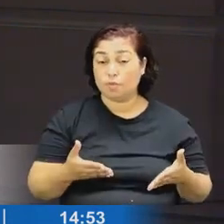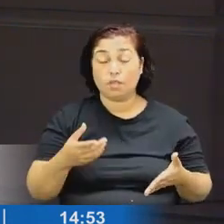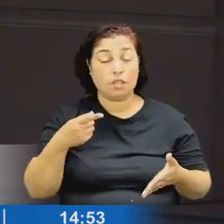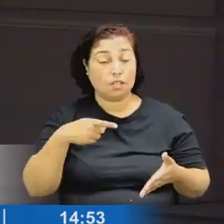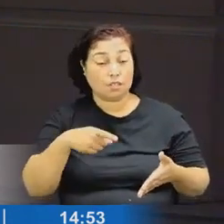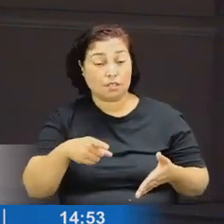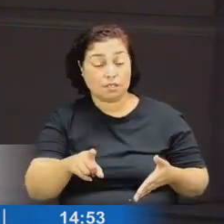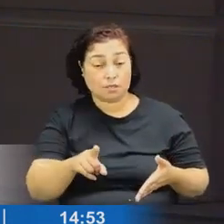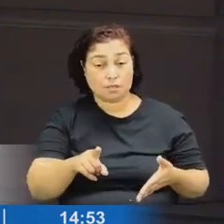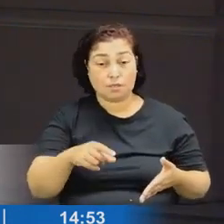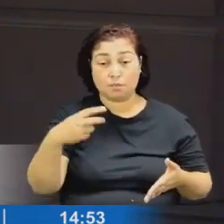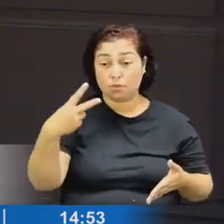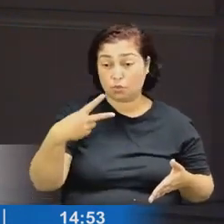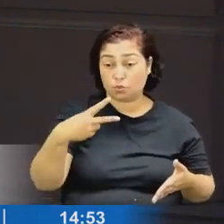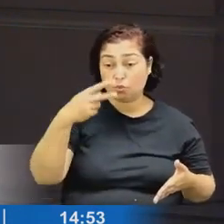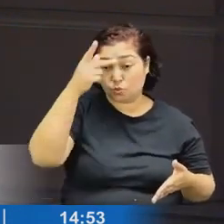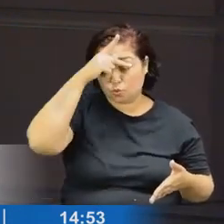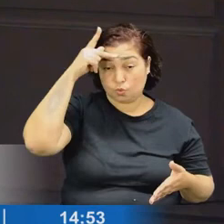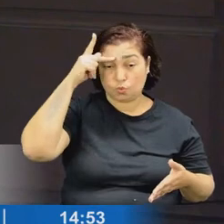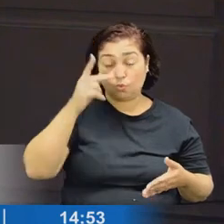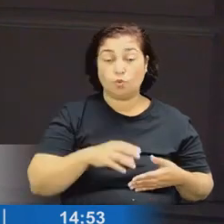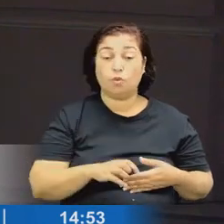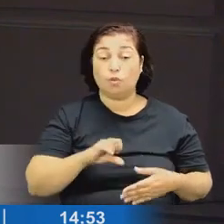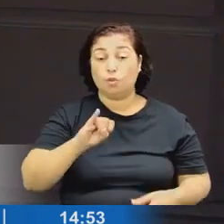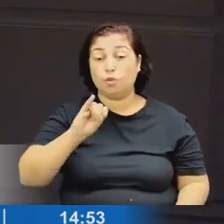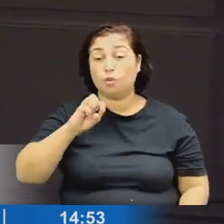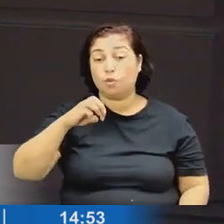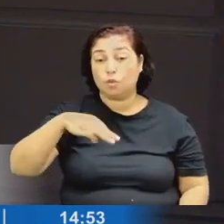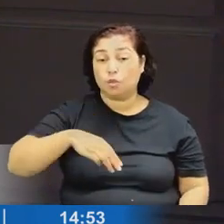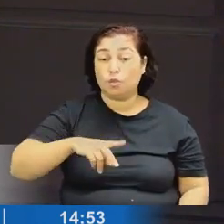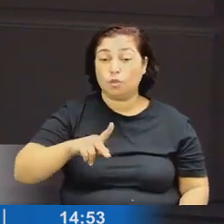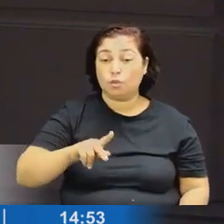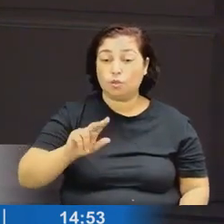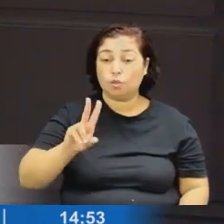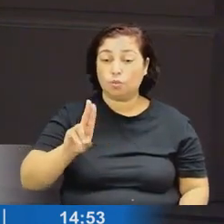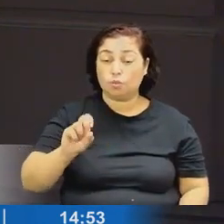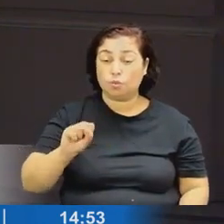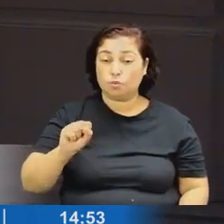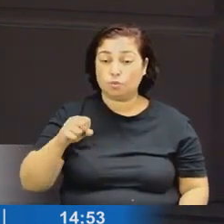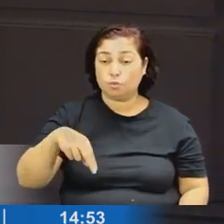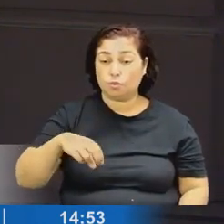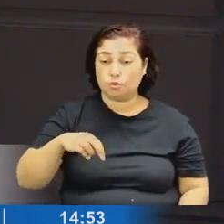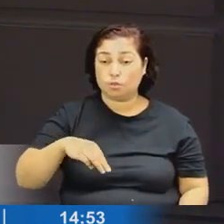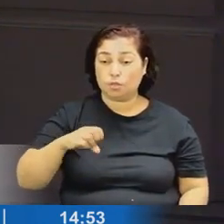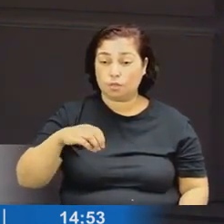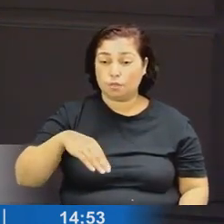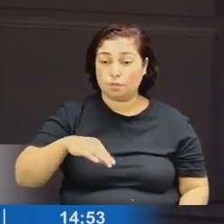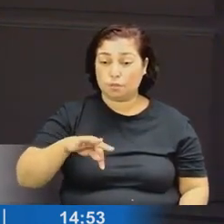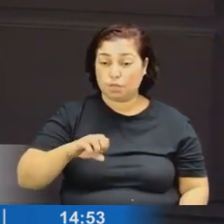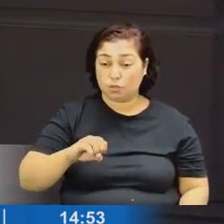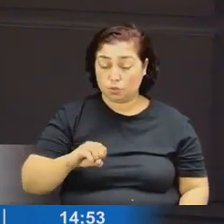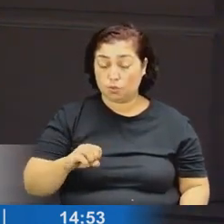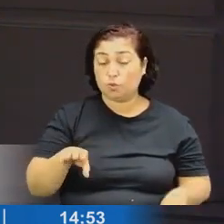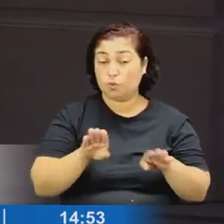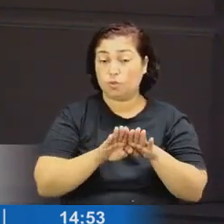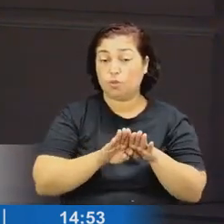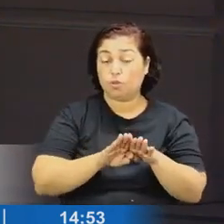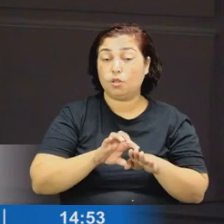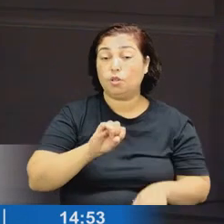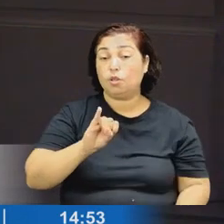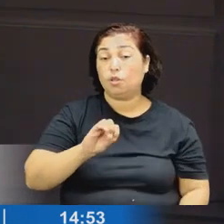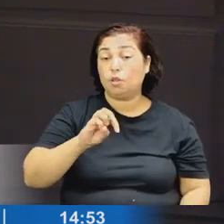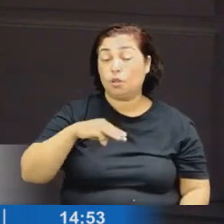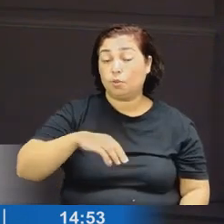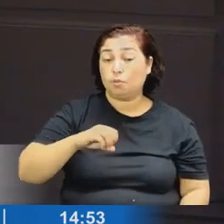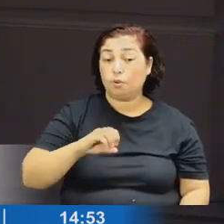pessoas só tem dois caminhos o impulsionamento tem que pagar não tem jeito e a mobilização a mobilização ela é